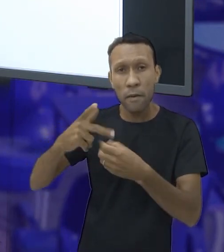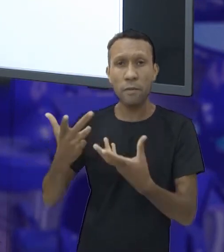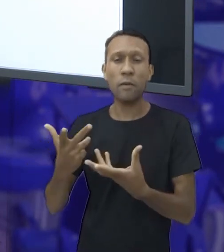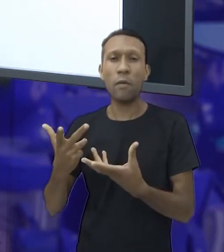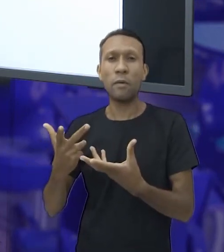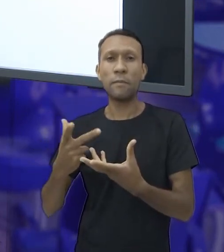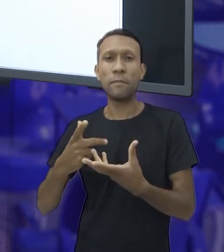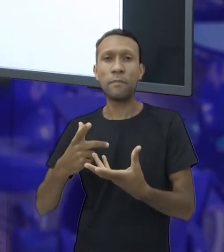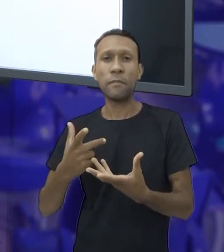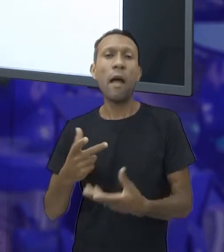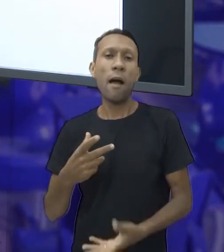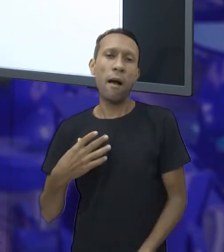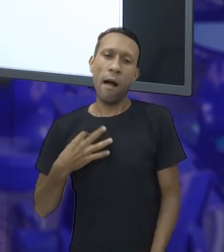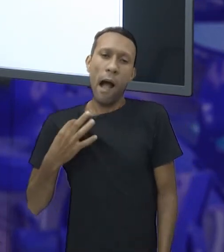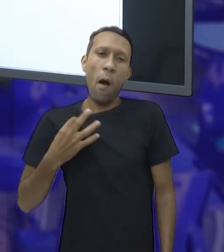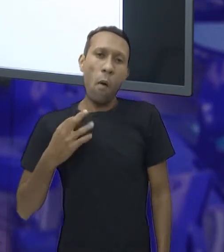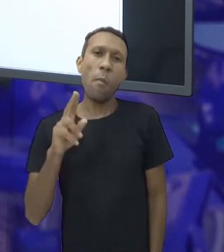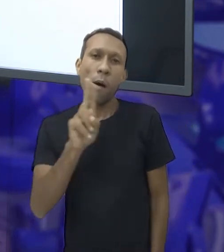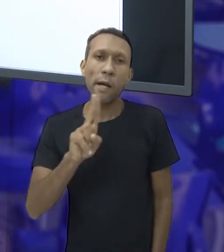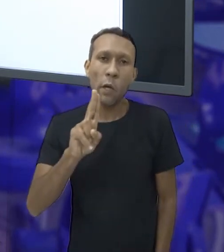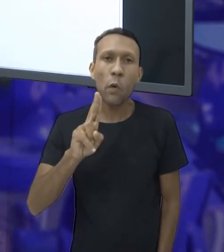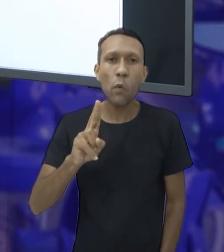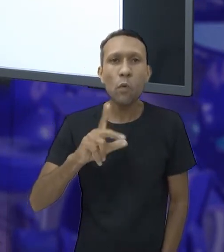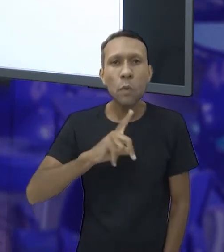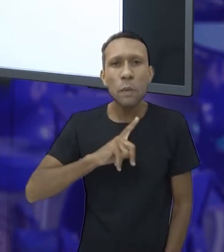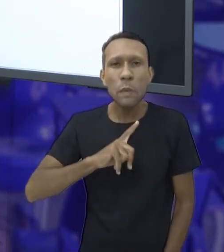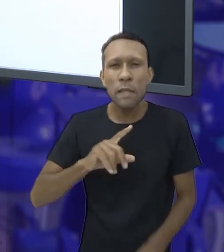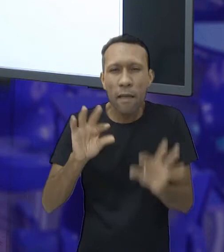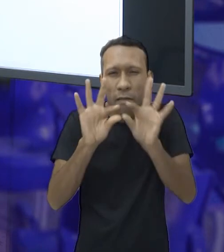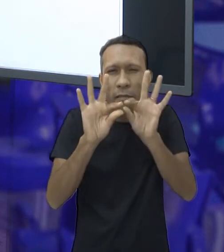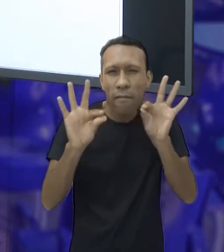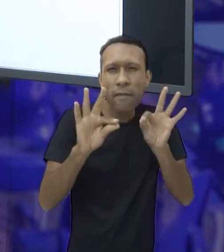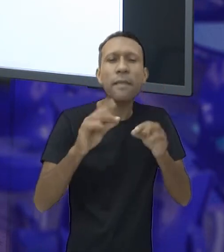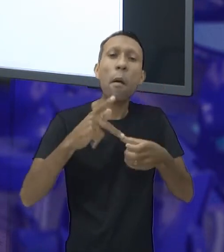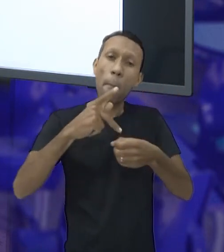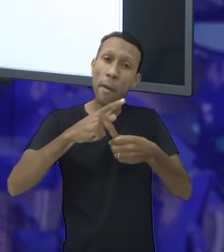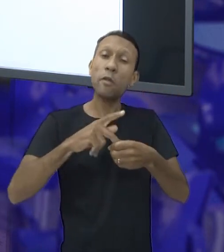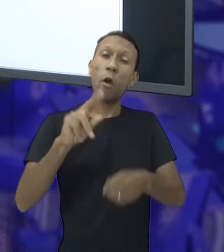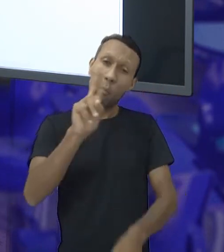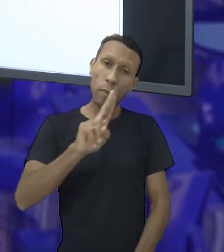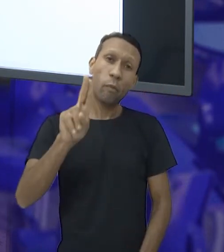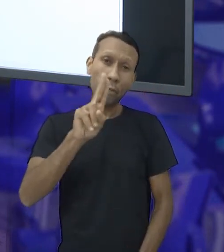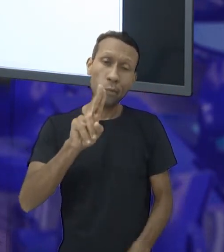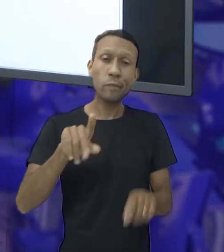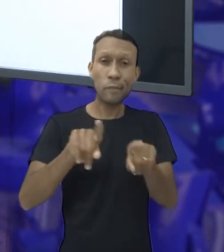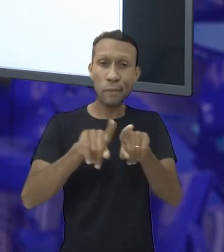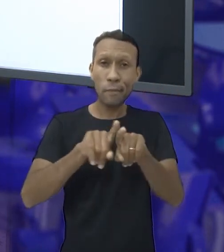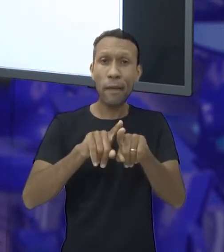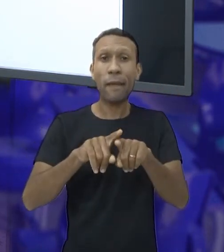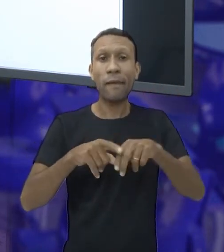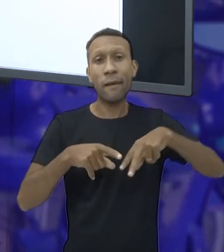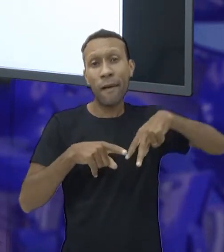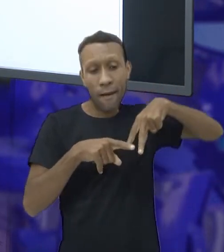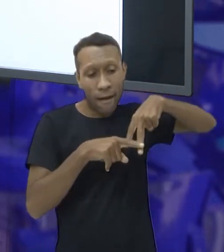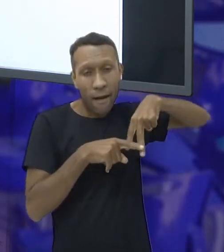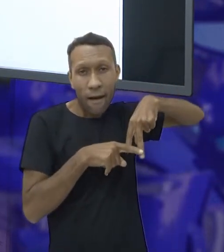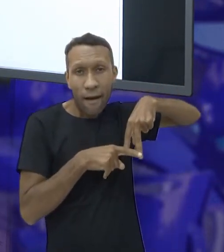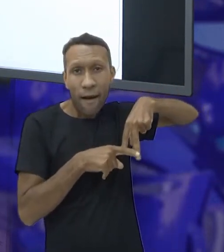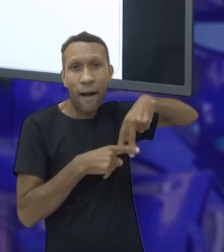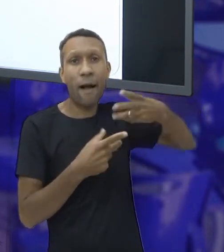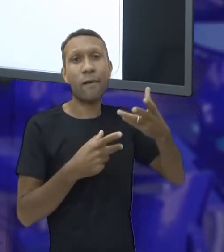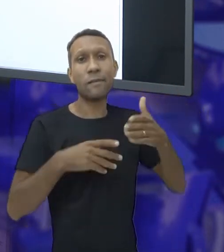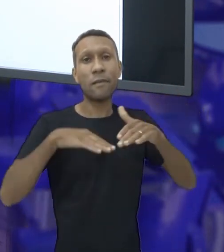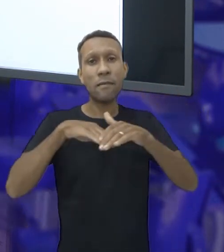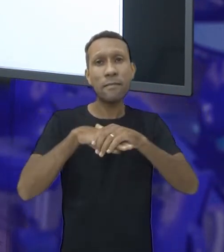carbono e tal. A roupa que eu uso, que é tecido, mas tem fibra de poliéster, é petróleo. A calça, que tem elastano, é petróleo.